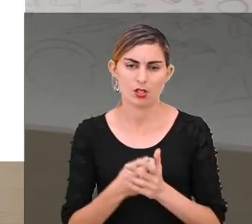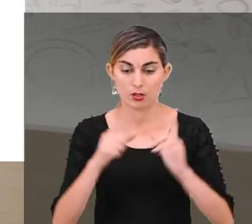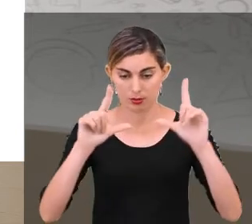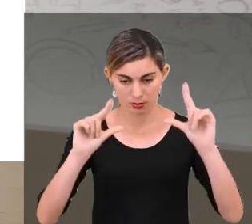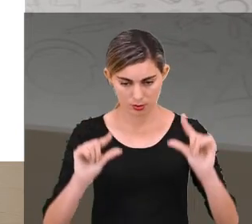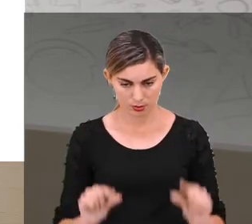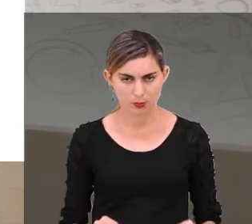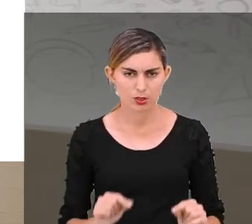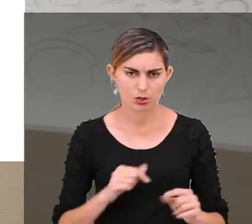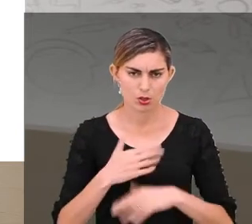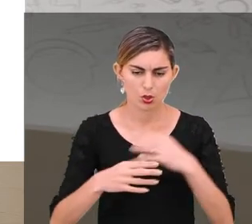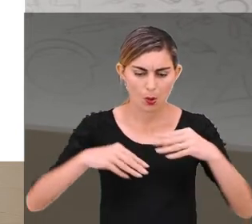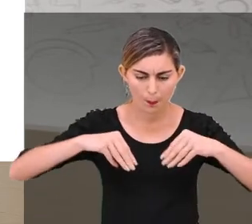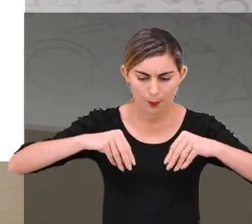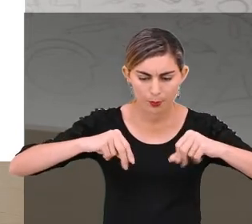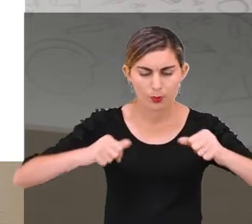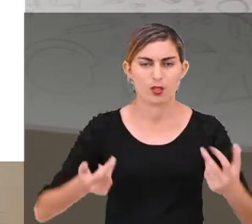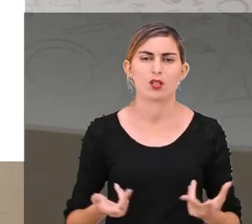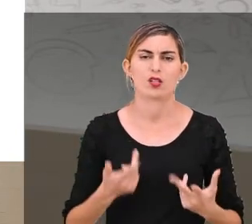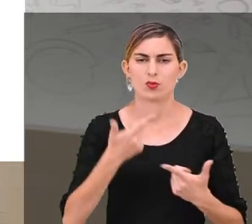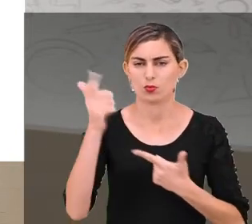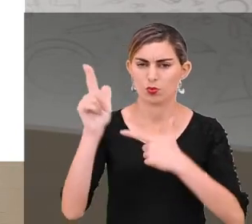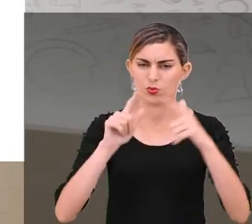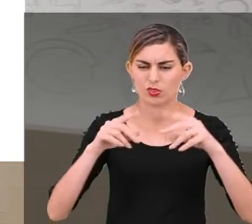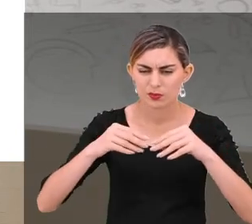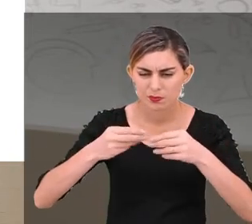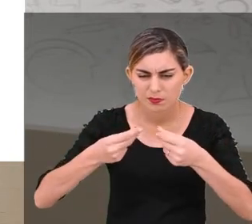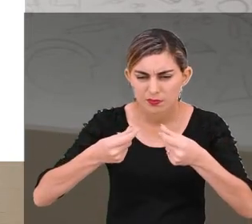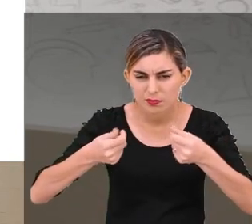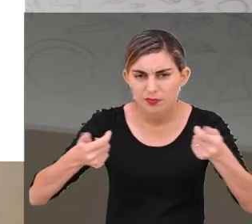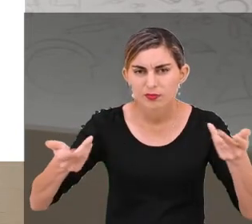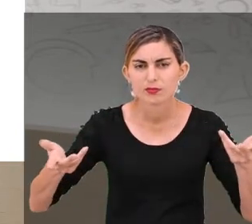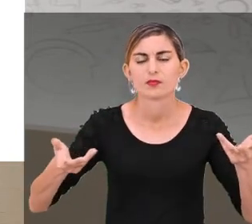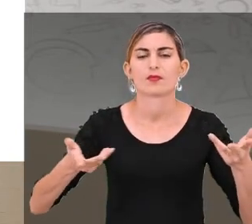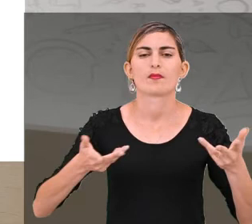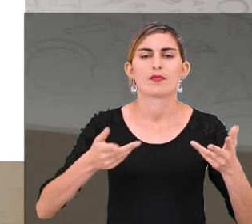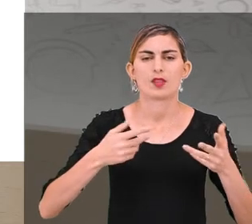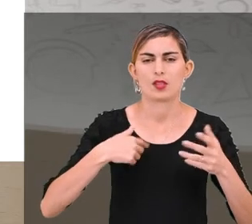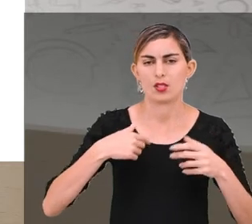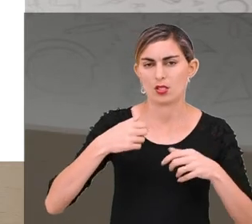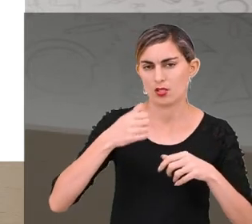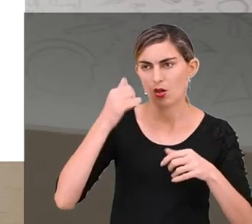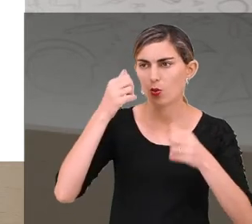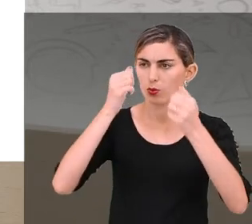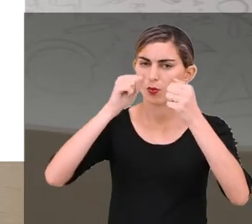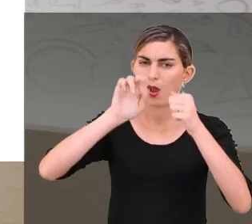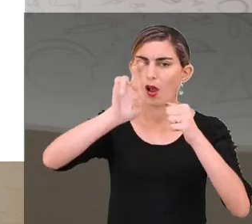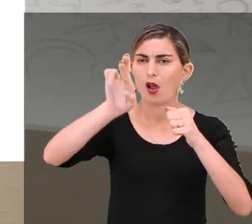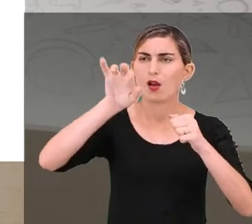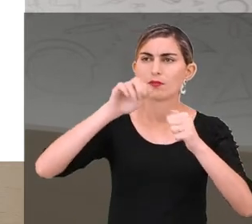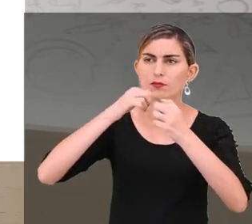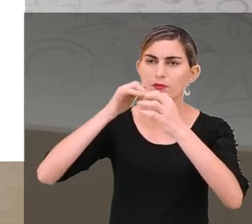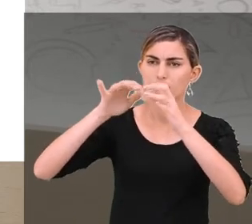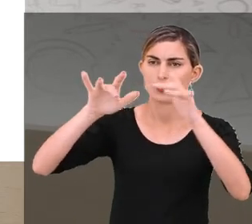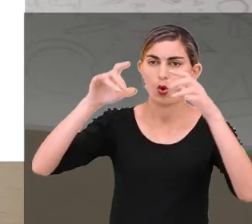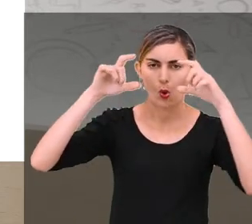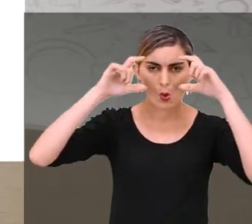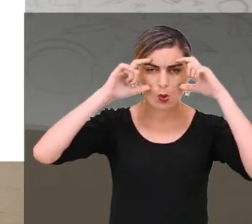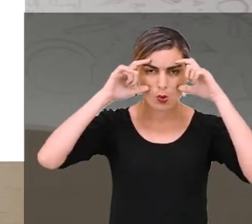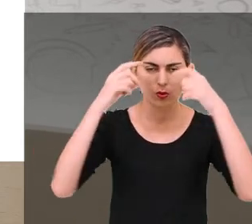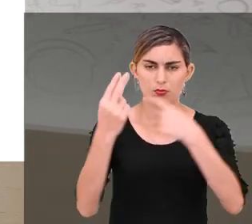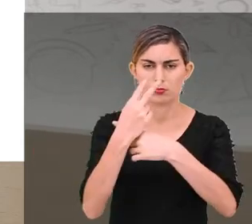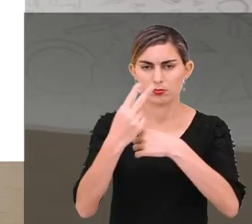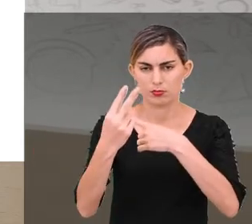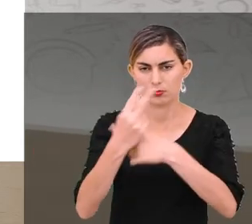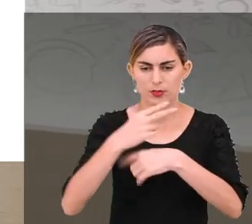deve reduzir a geração de poeiras e outras partículas suspensas no ar, disponibilizar óculos